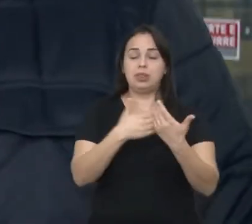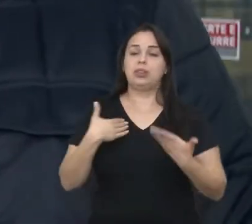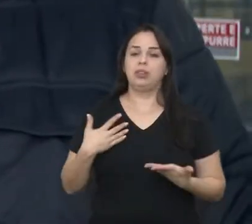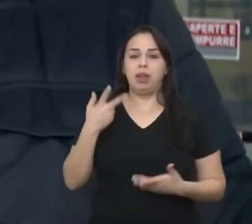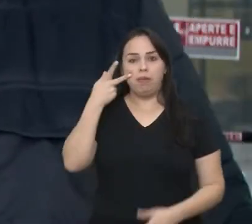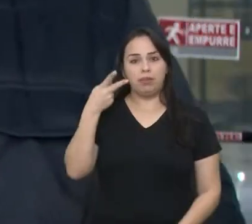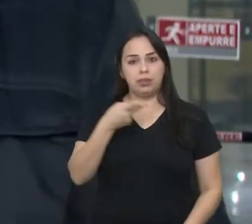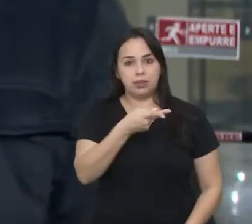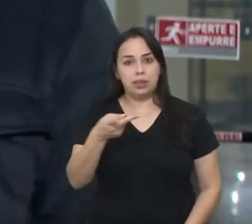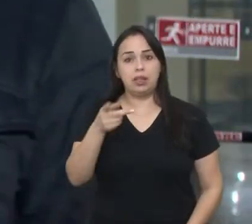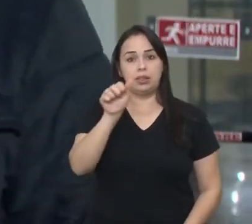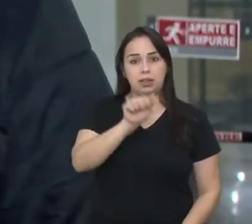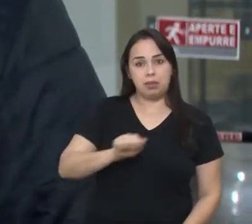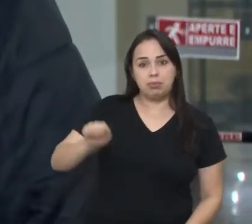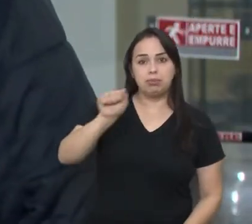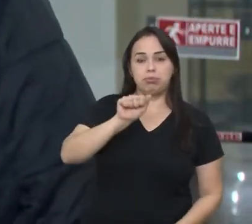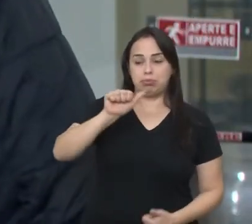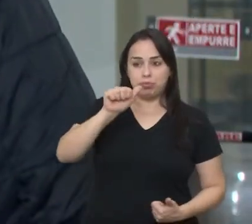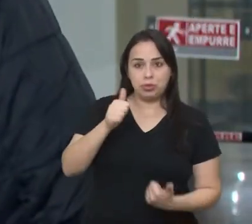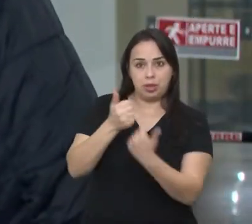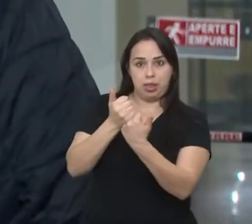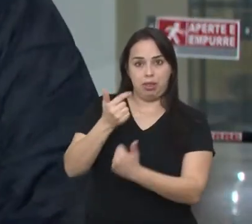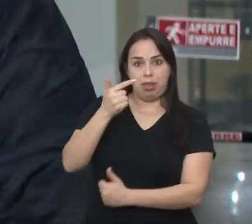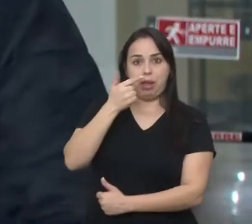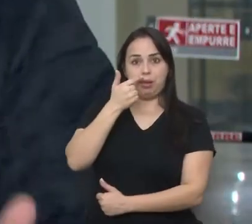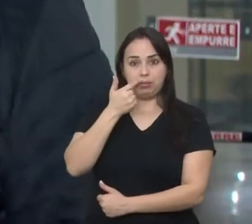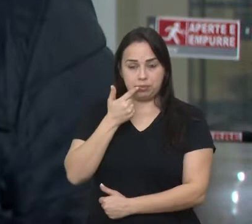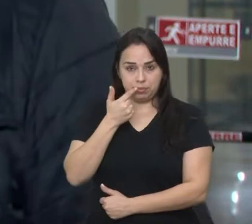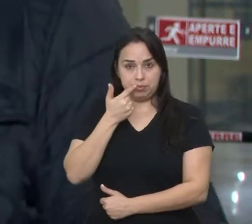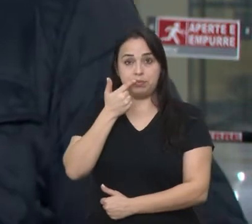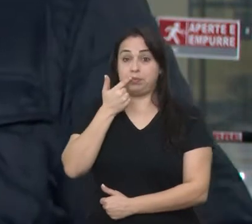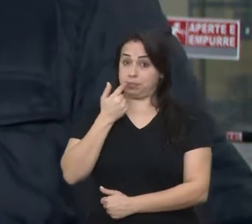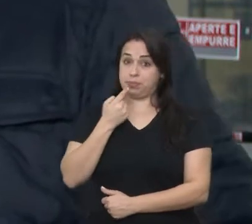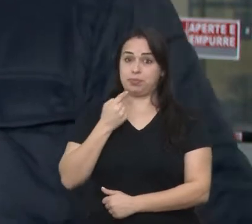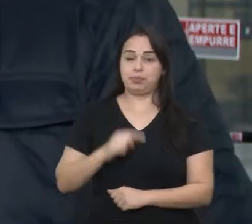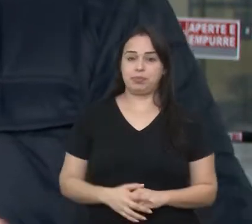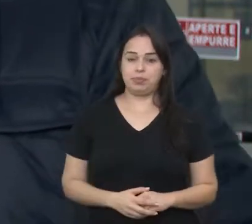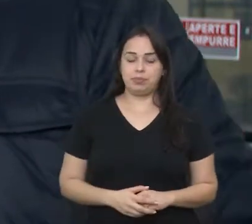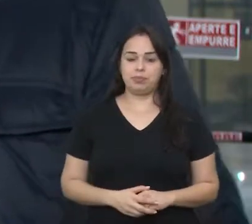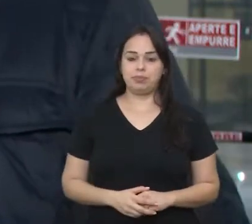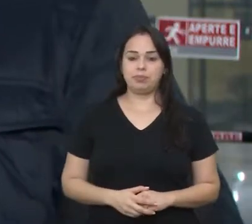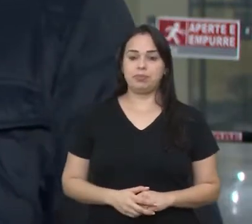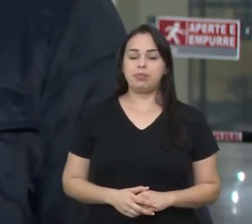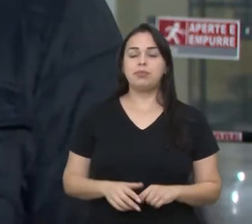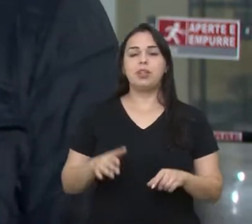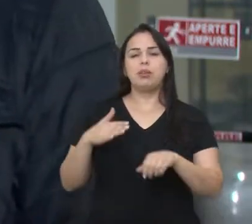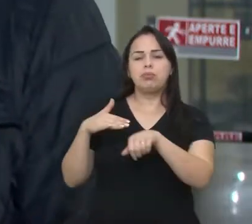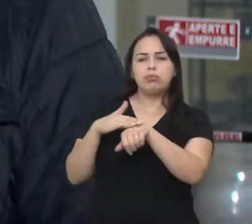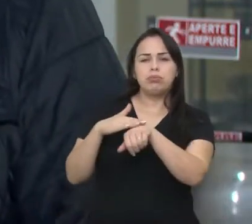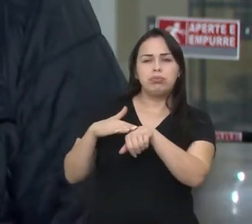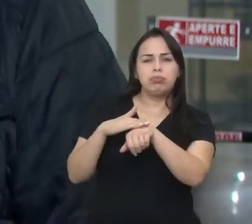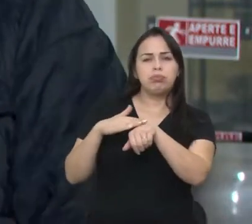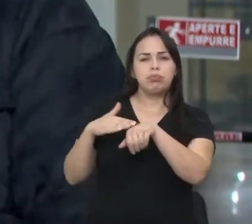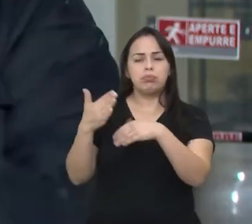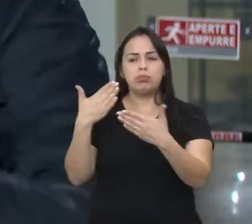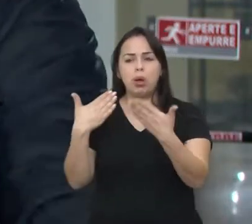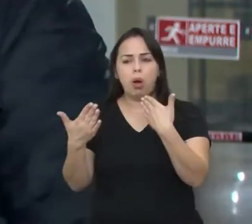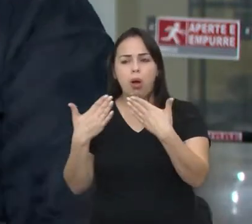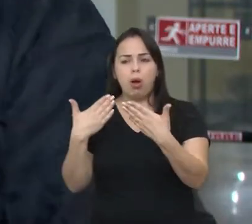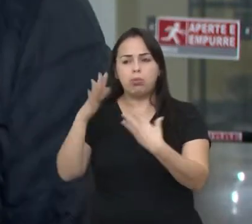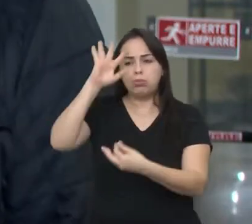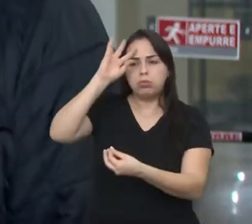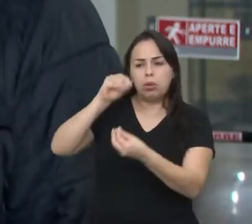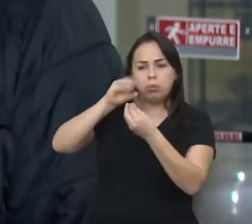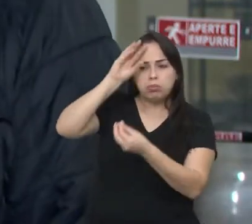AFLAP, que é a Associação de Apoio aos Lábios Leporinos, né? Os lábios palatais, e conversando ali, entendendo